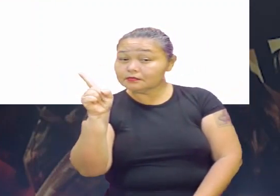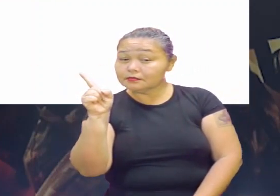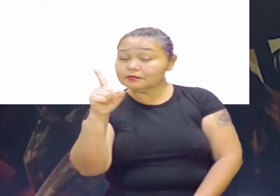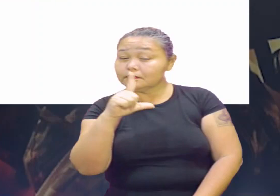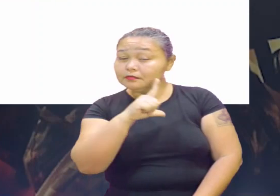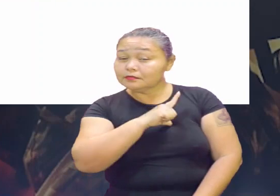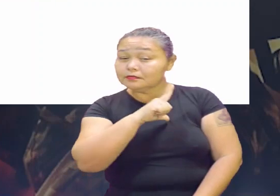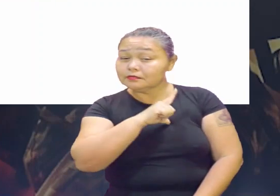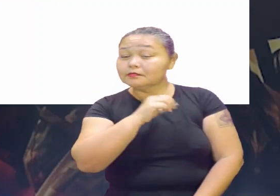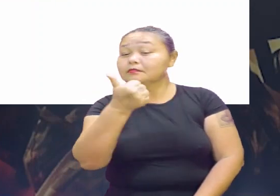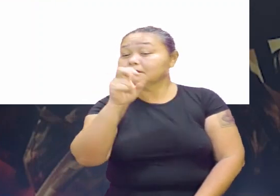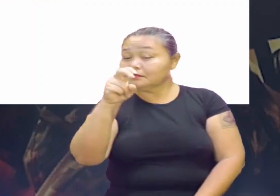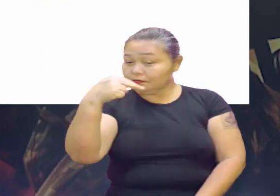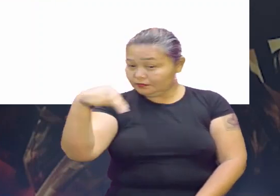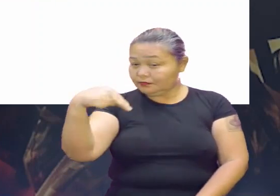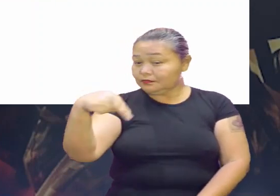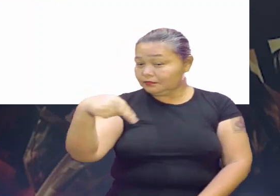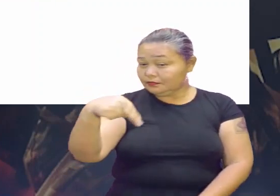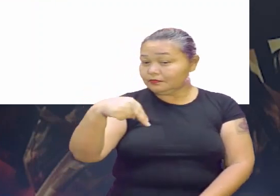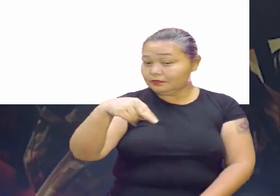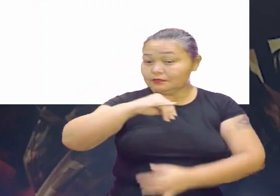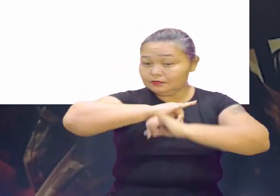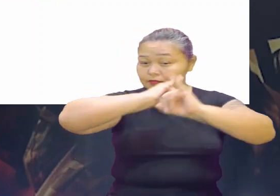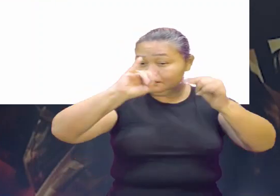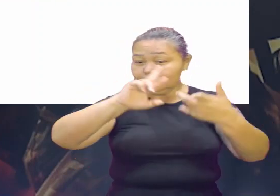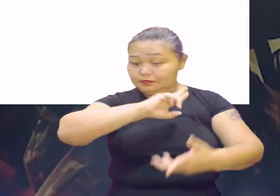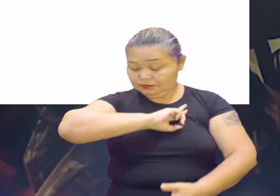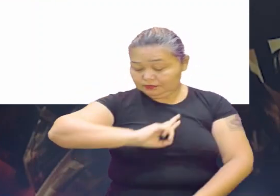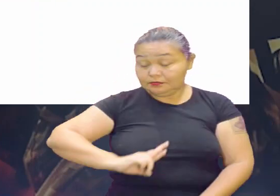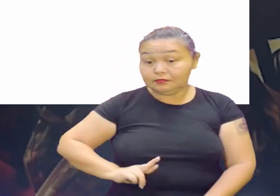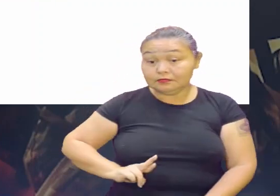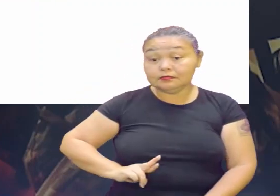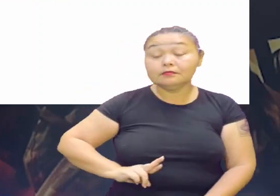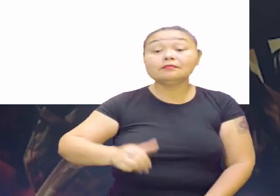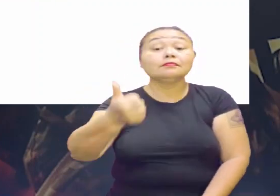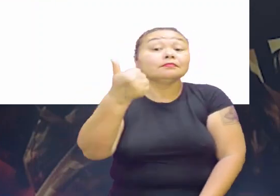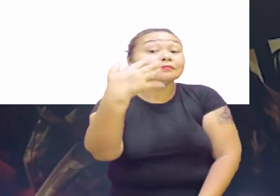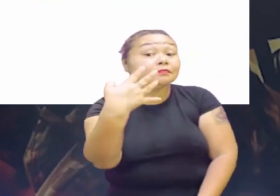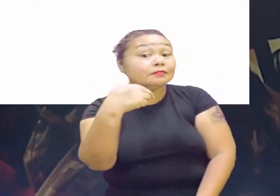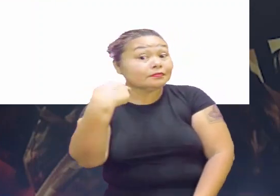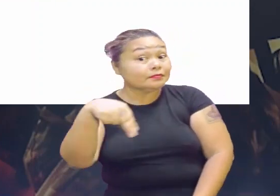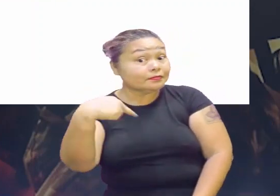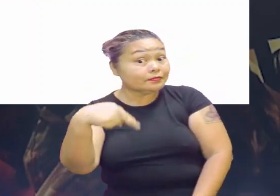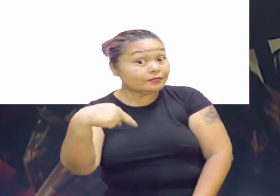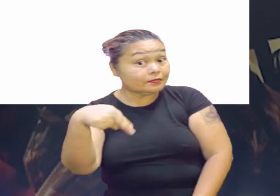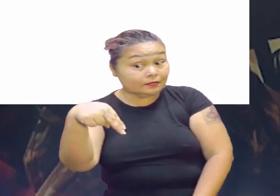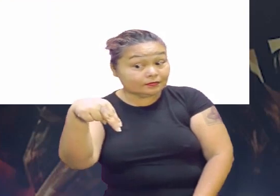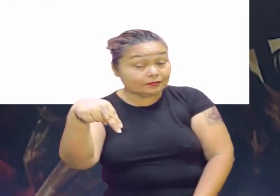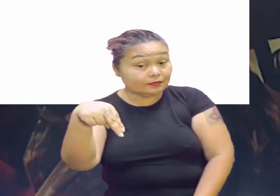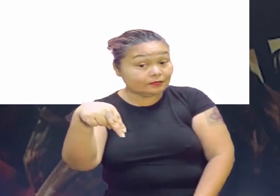nós temos aí o 15 de novembro, que é a proclamação da República. No dia 14 de novembro,